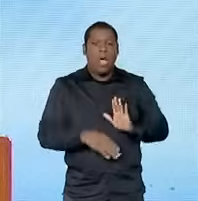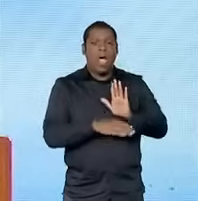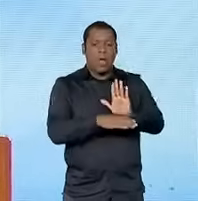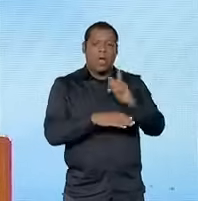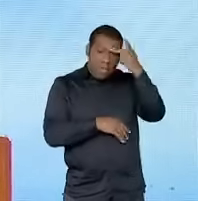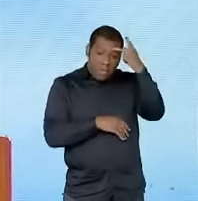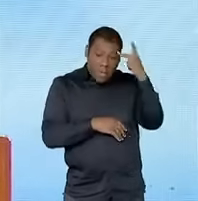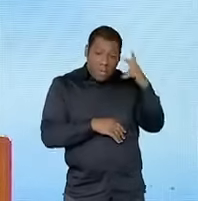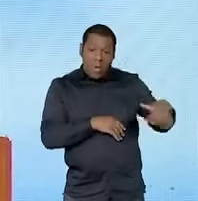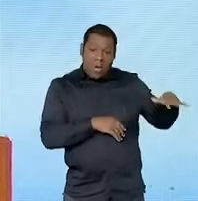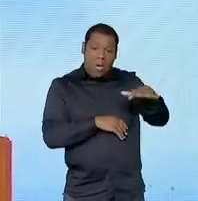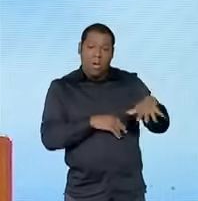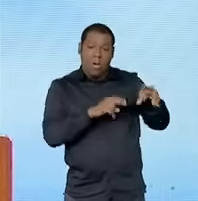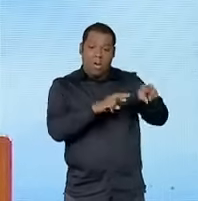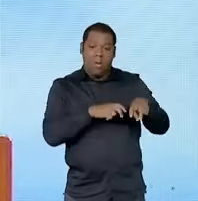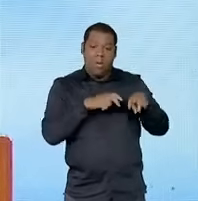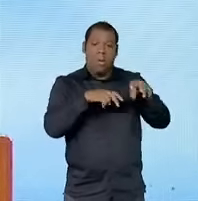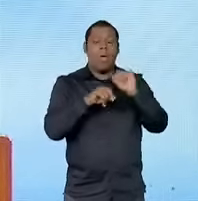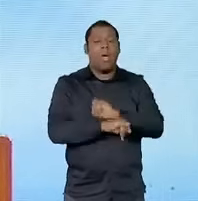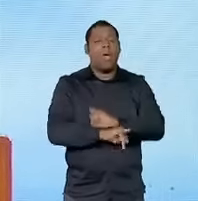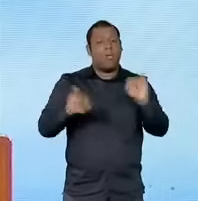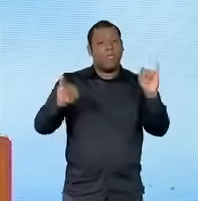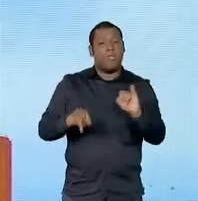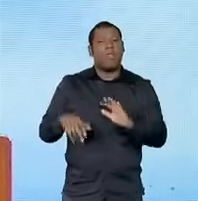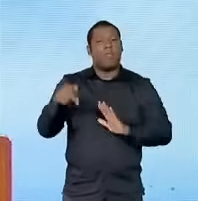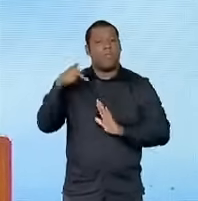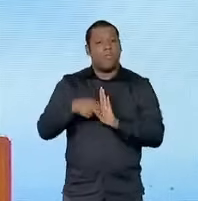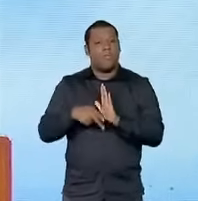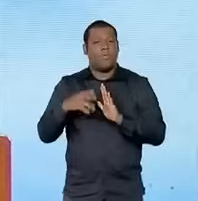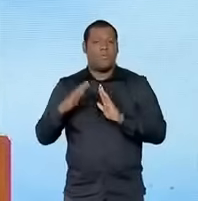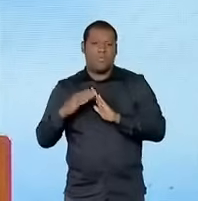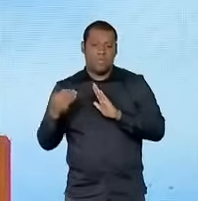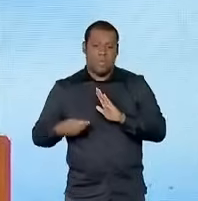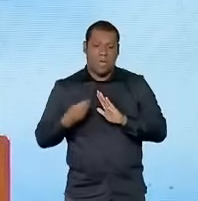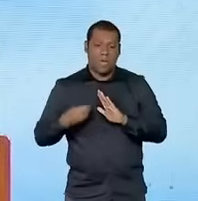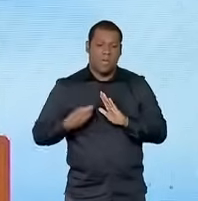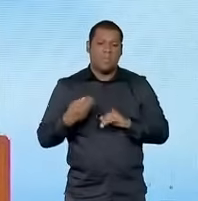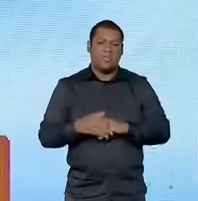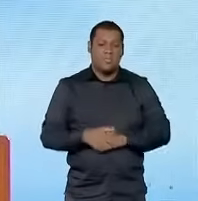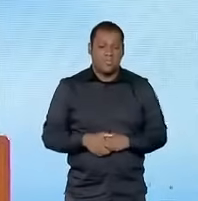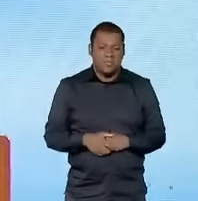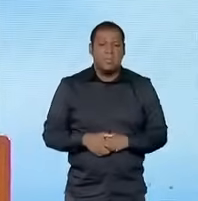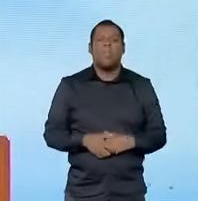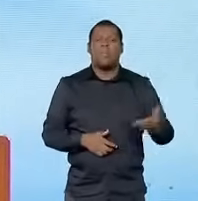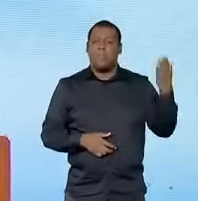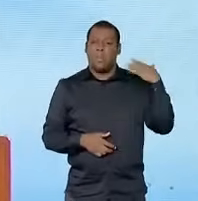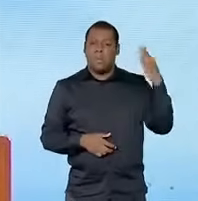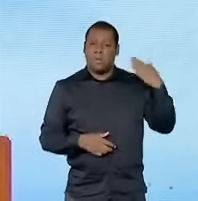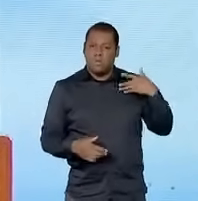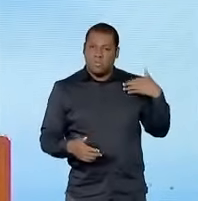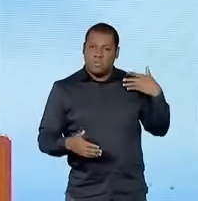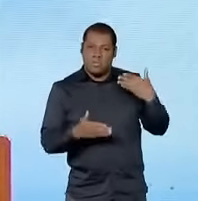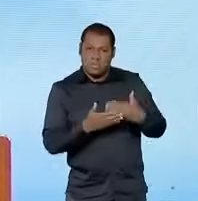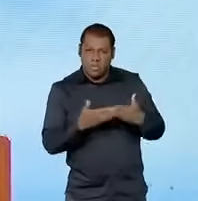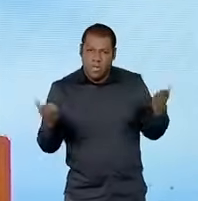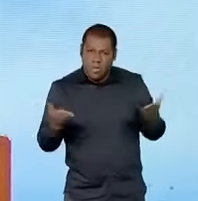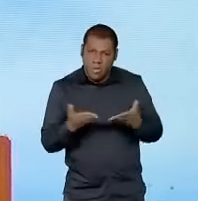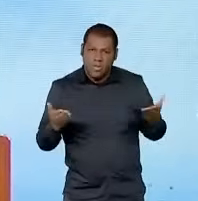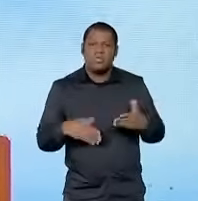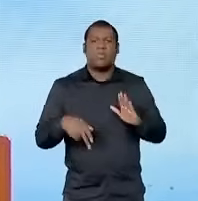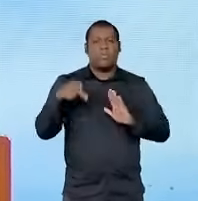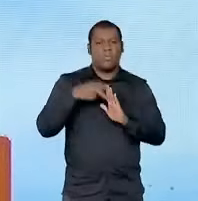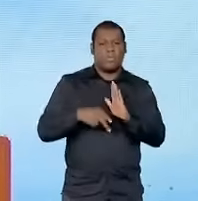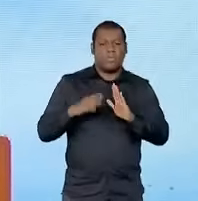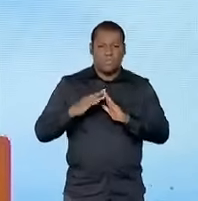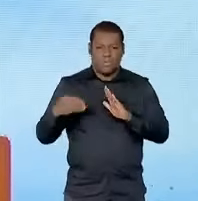Ali, anunciava o programa Minha Casa Minha Vida, que durante esse período no campo foram construídos